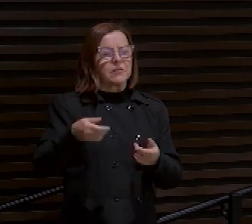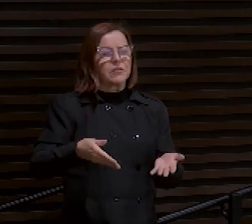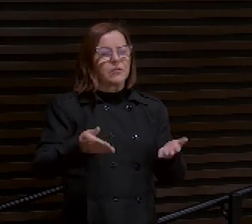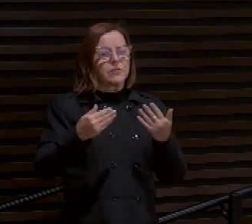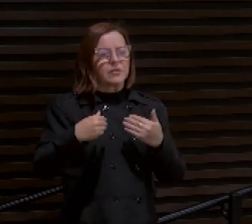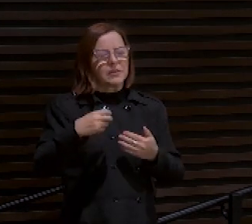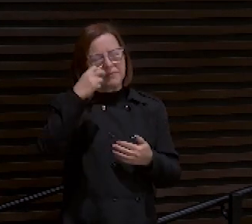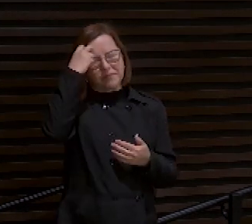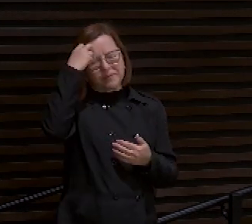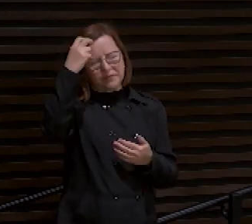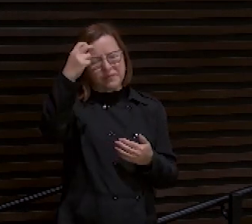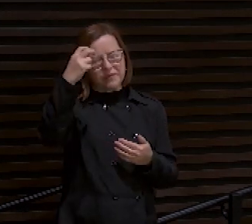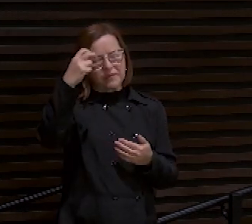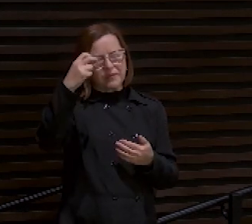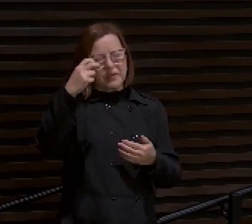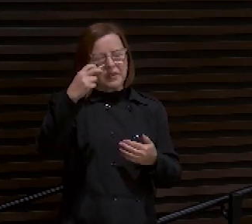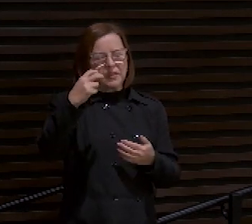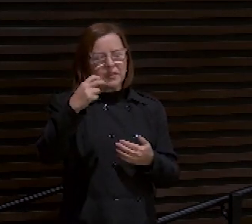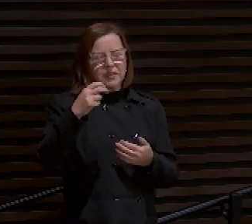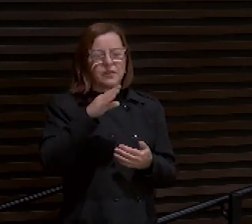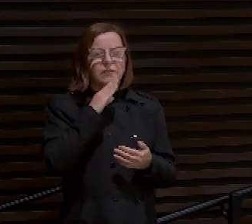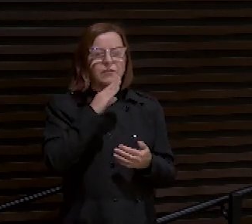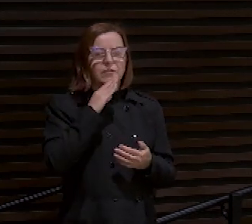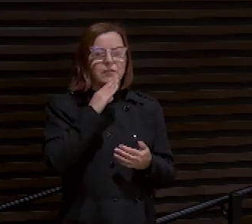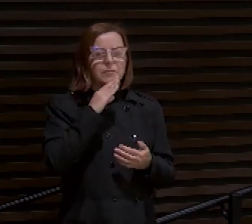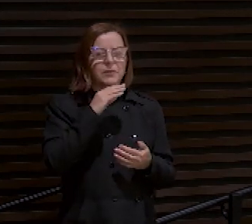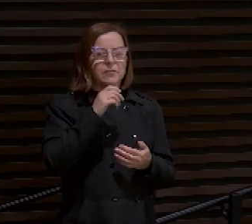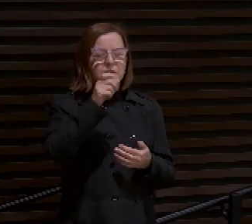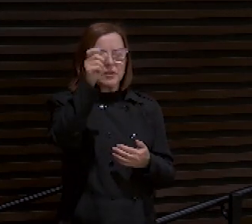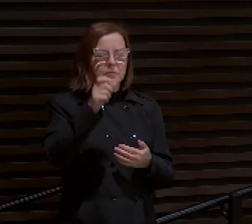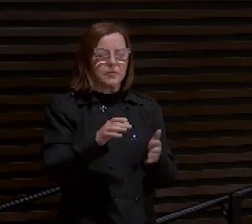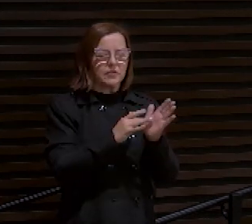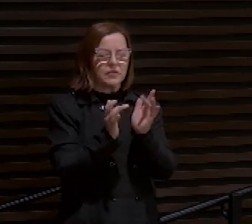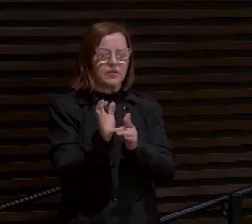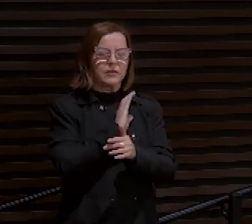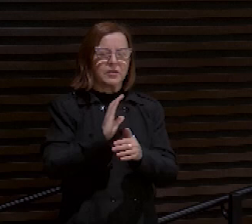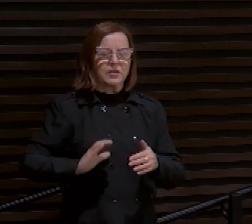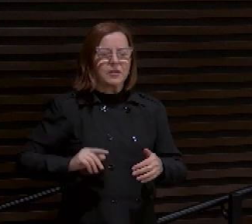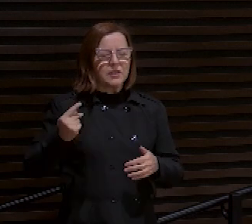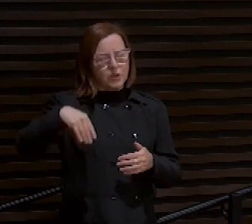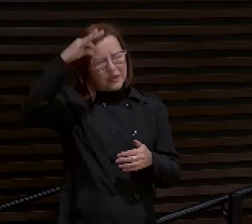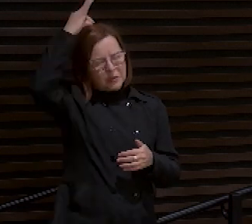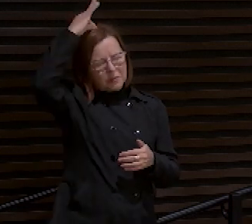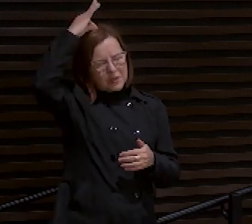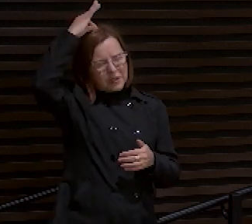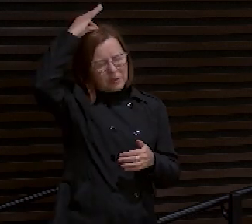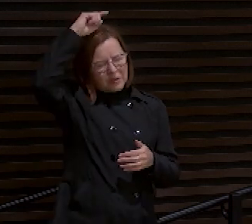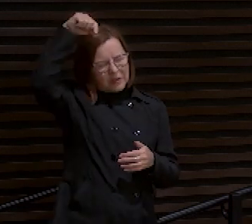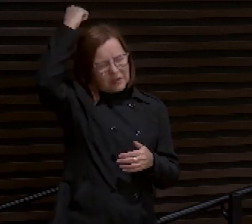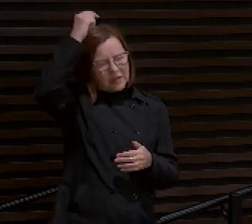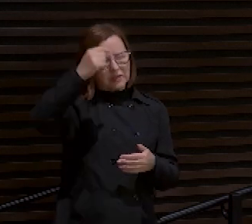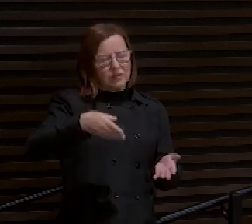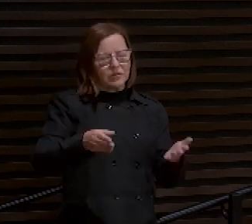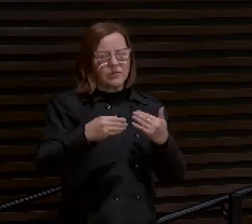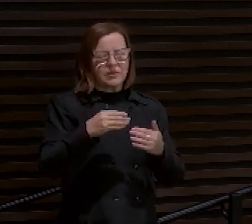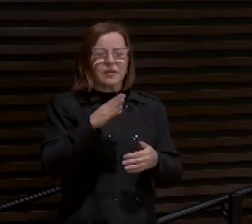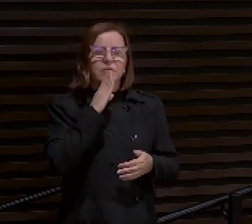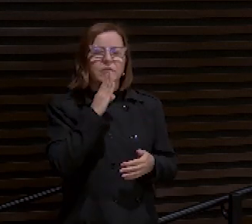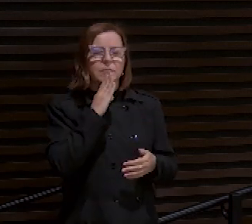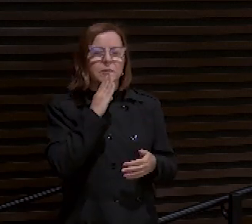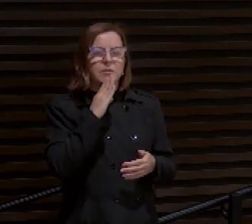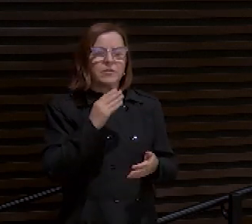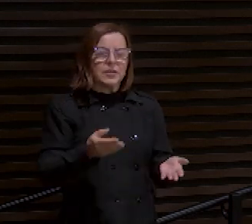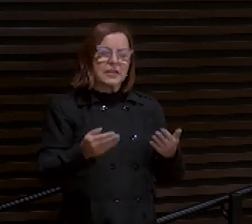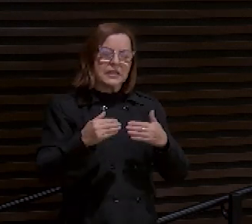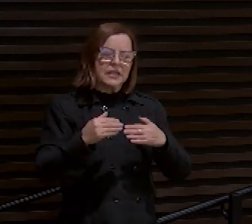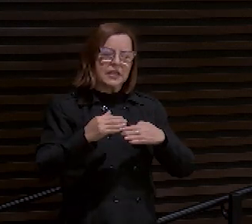da pessoa de Jesus Cristo. Que o seu espírito traga convencimento e traga consolo